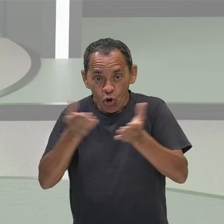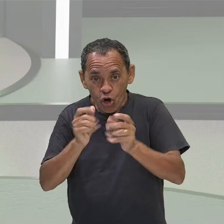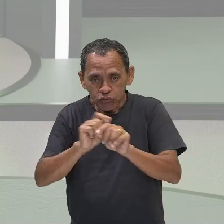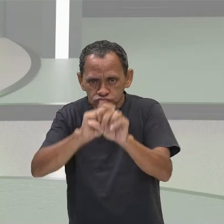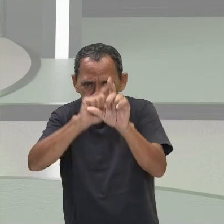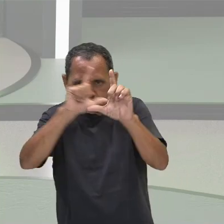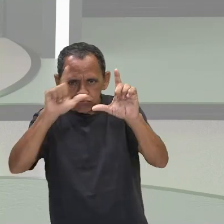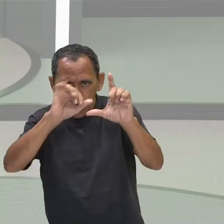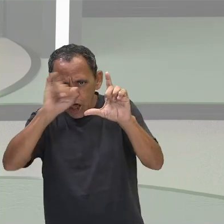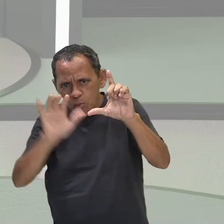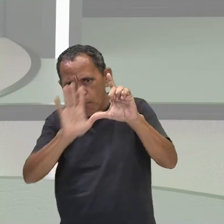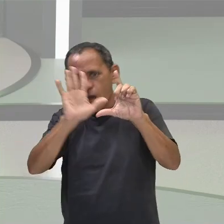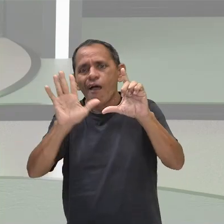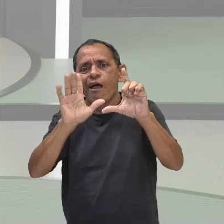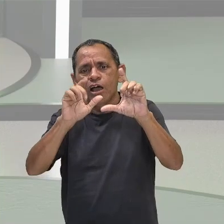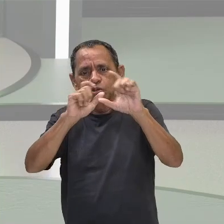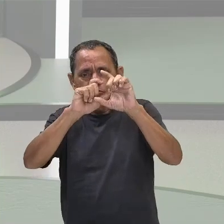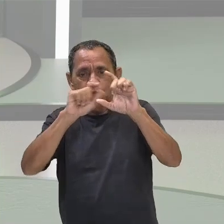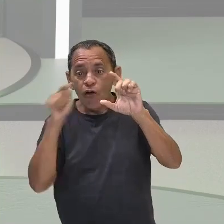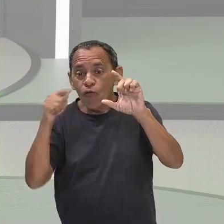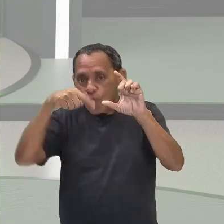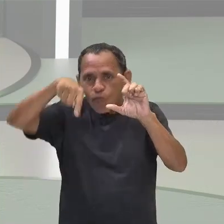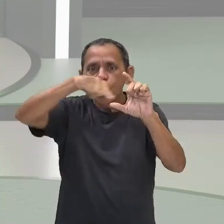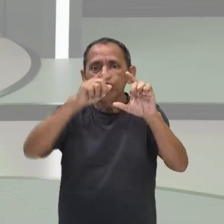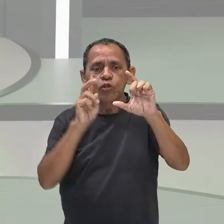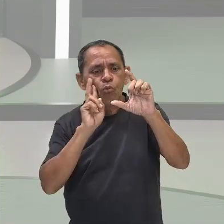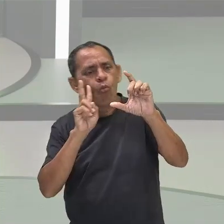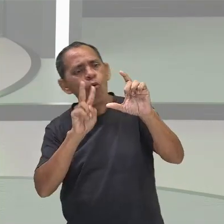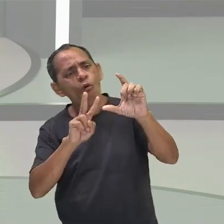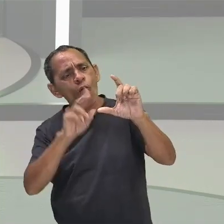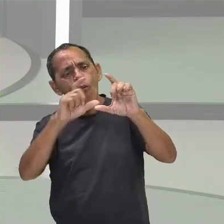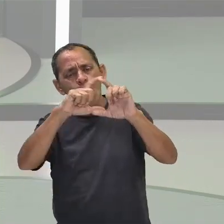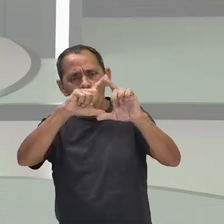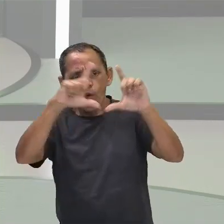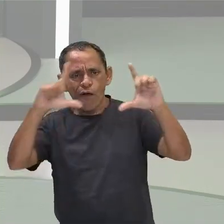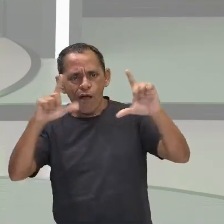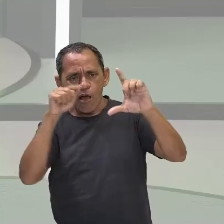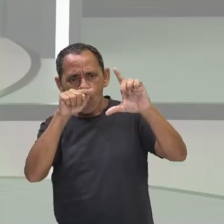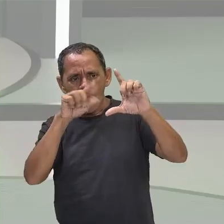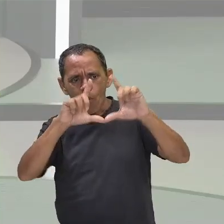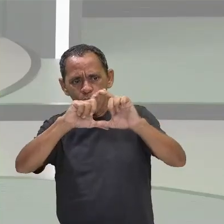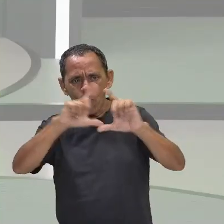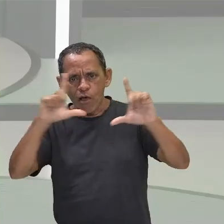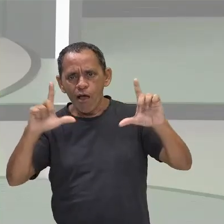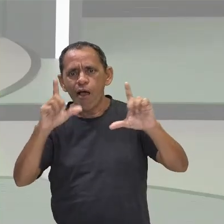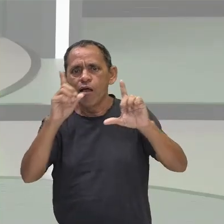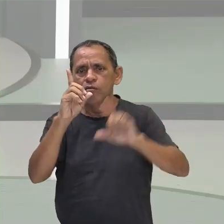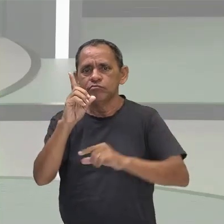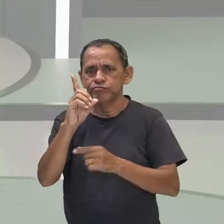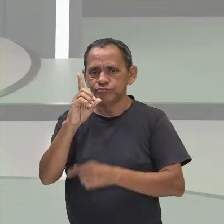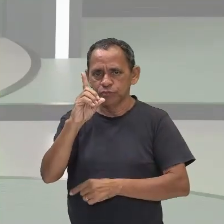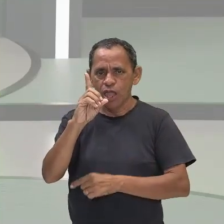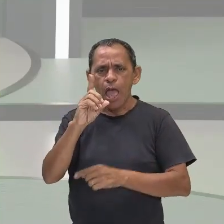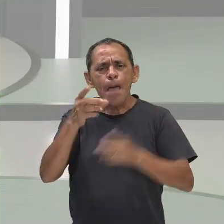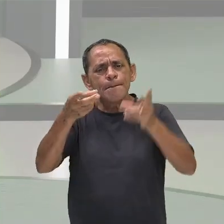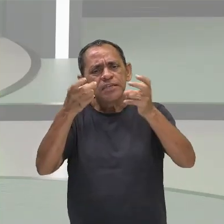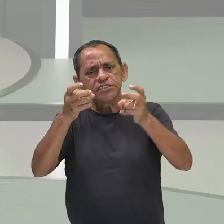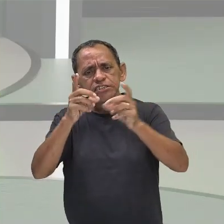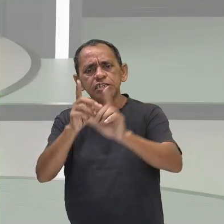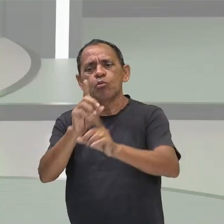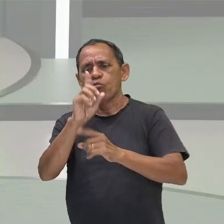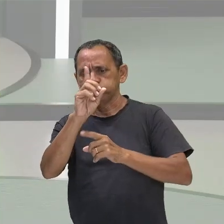né? E a partir daí vou fazer, olha, um giro para que vocês possam aí